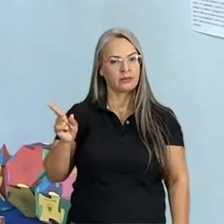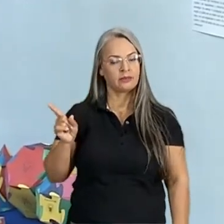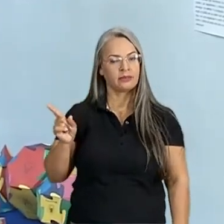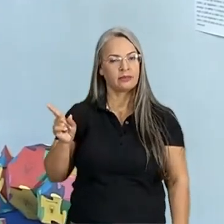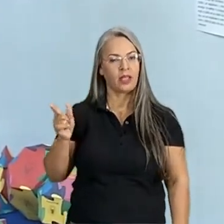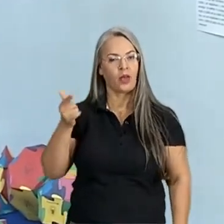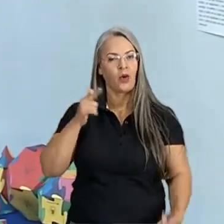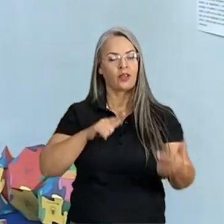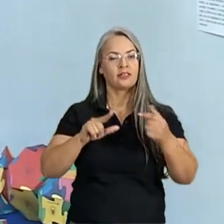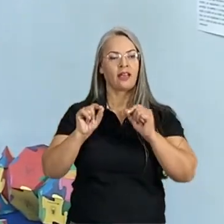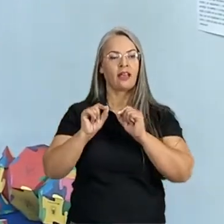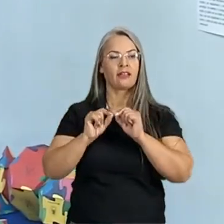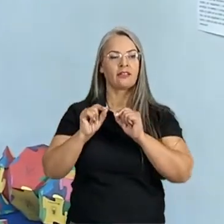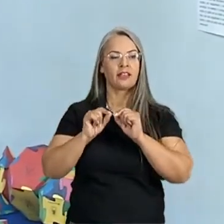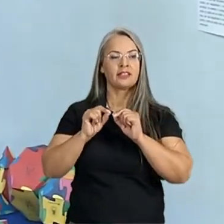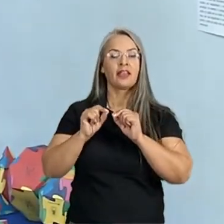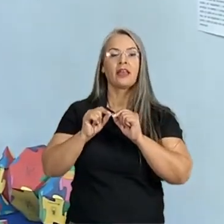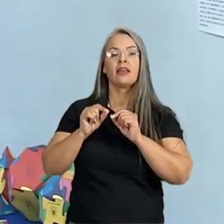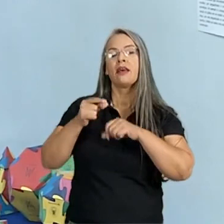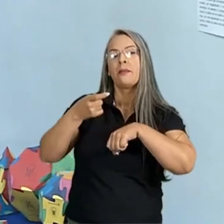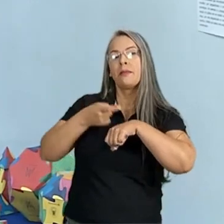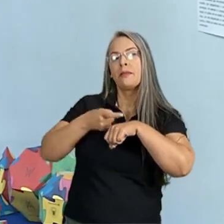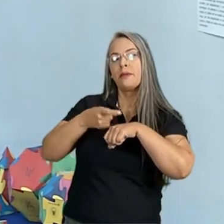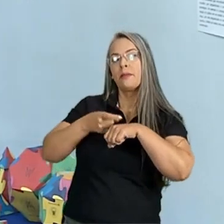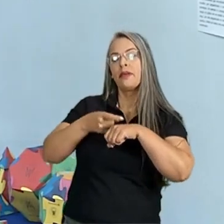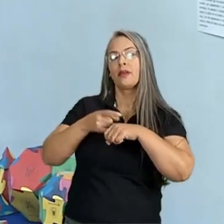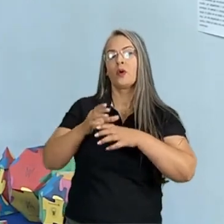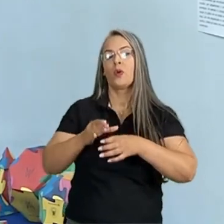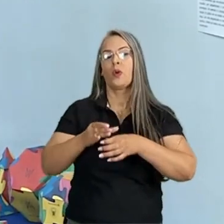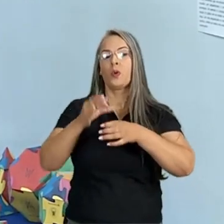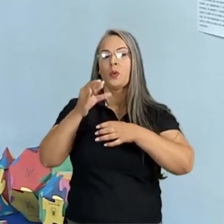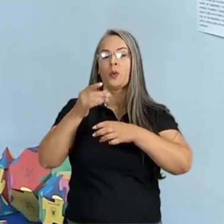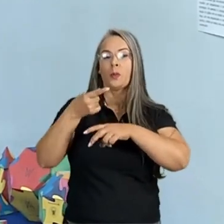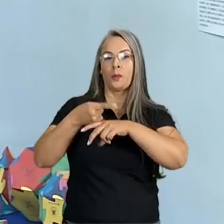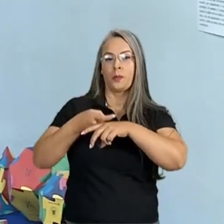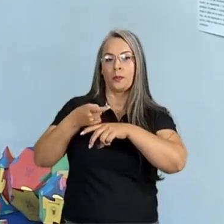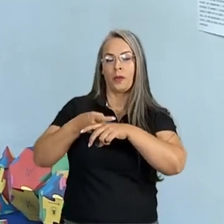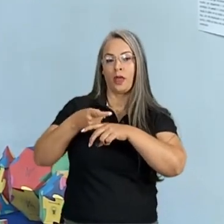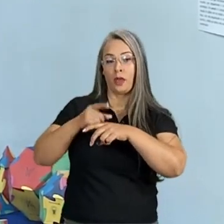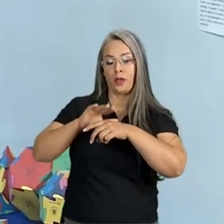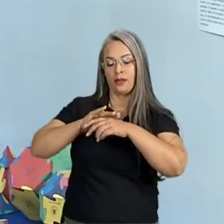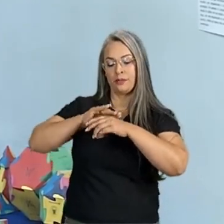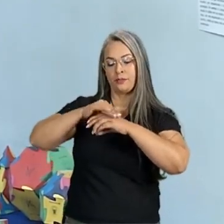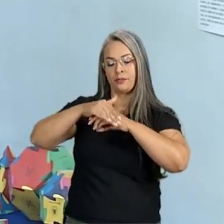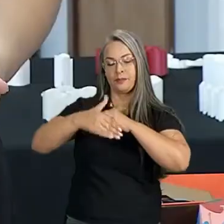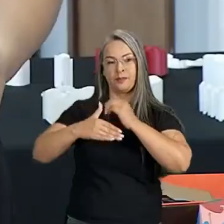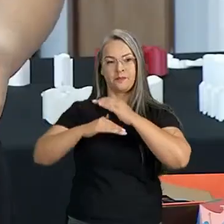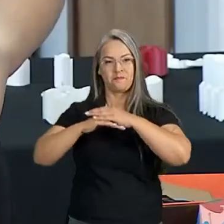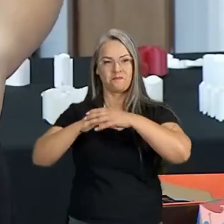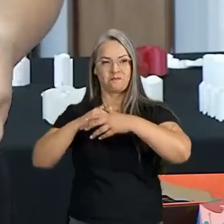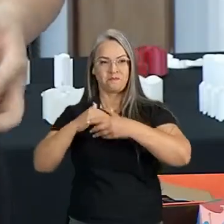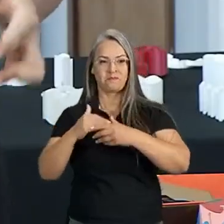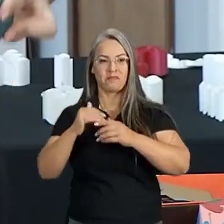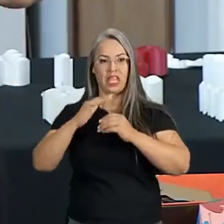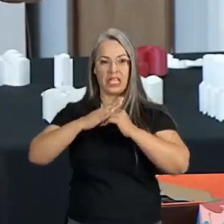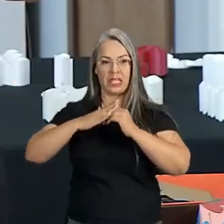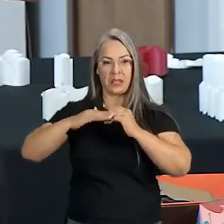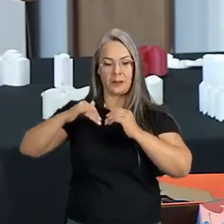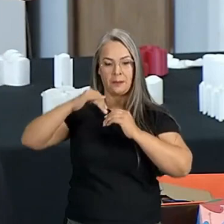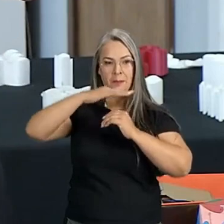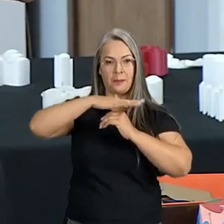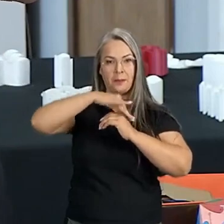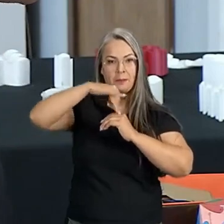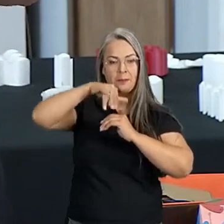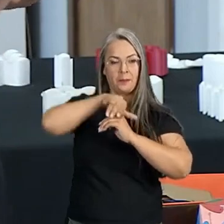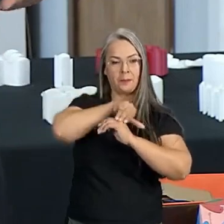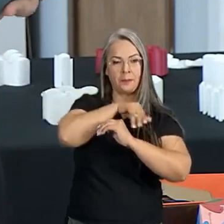fazer ela com essa foi feita de papelão caixa de papelão e depois encapada com papel com uma textura e pintada então fica